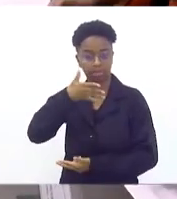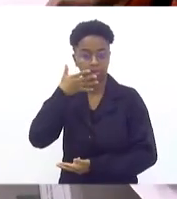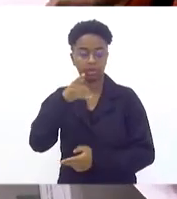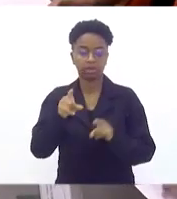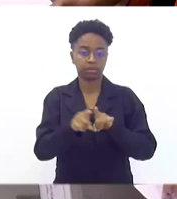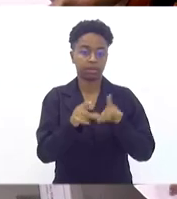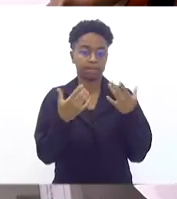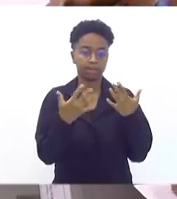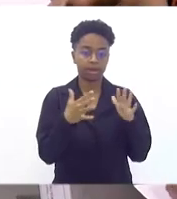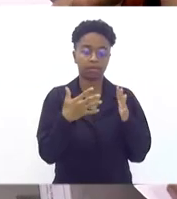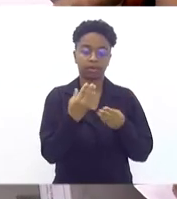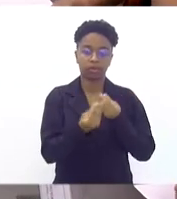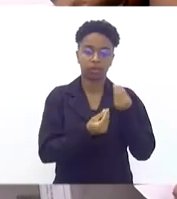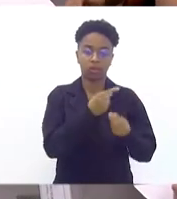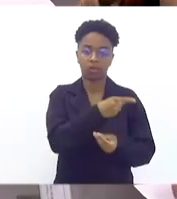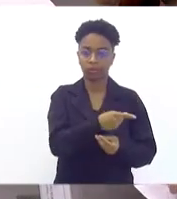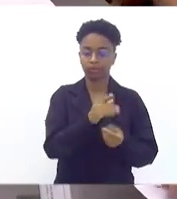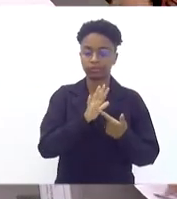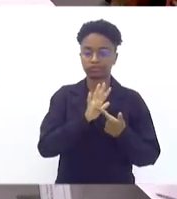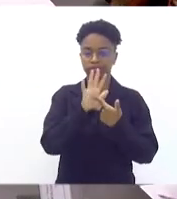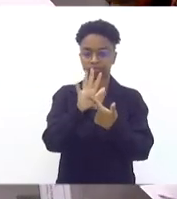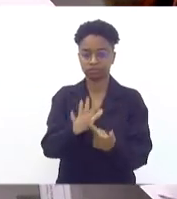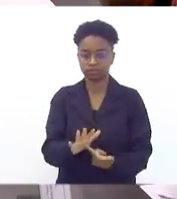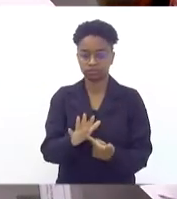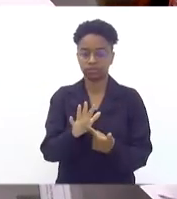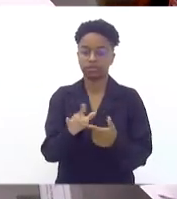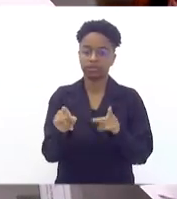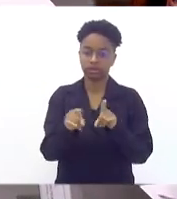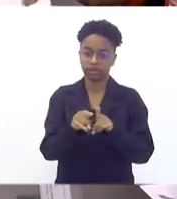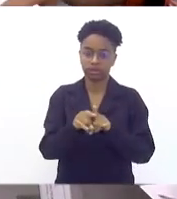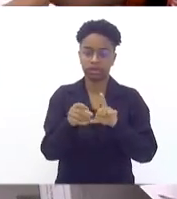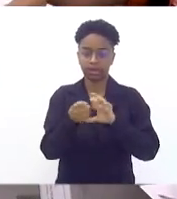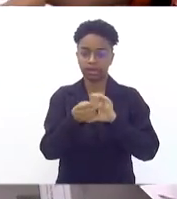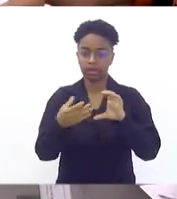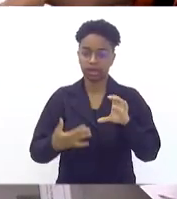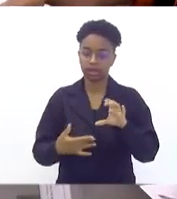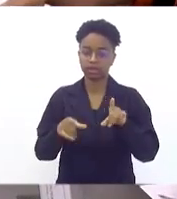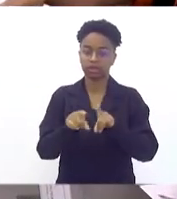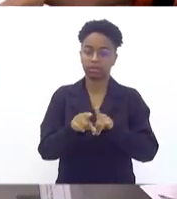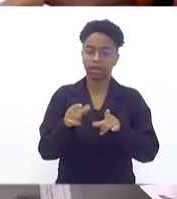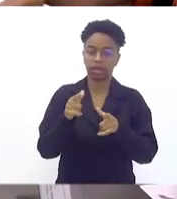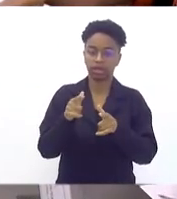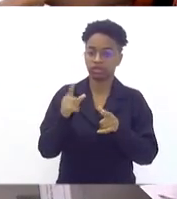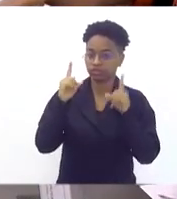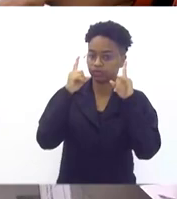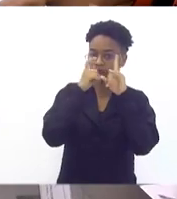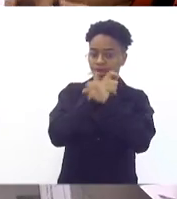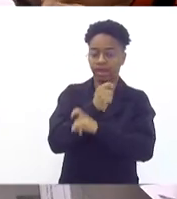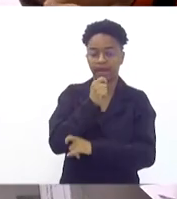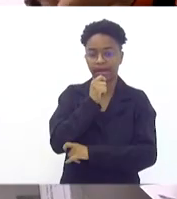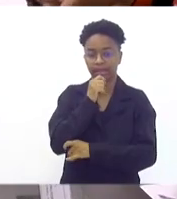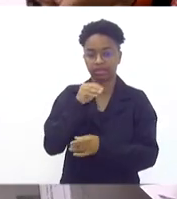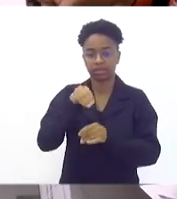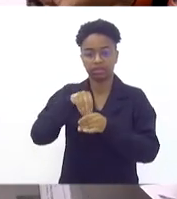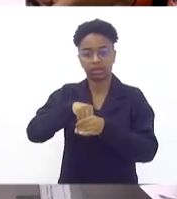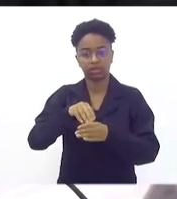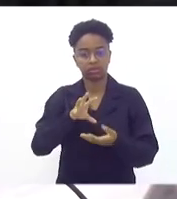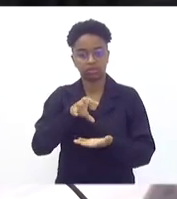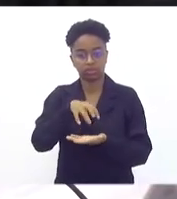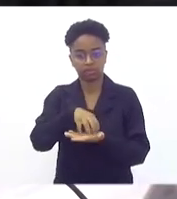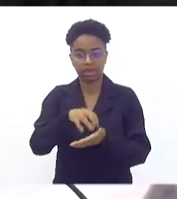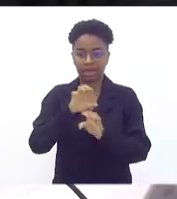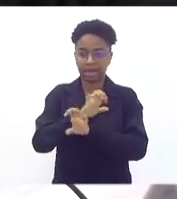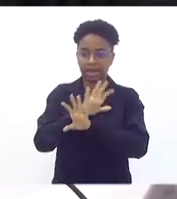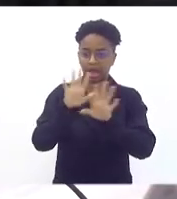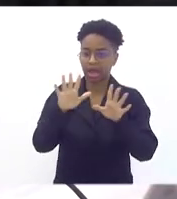forma como que vossa excelência trouxe aqui até os aspectos as feridas abertas ainda na agência de forma Claro